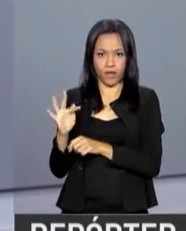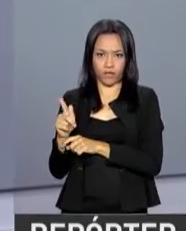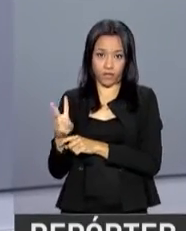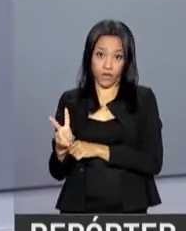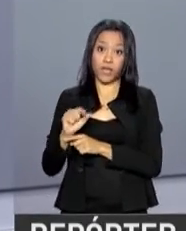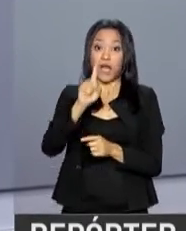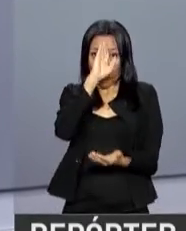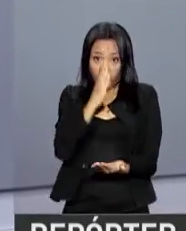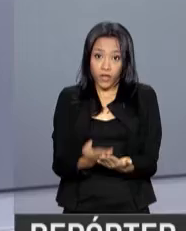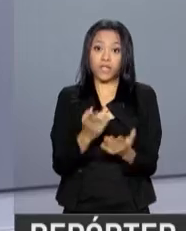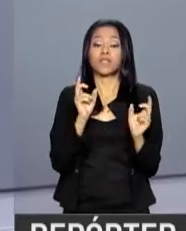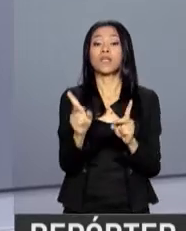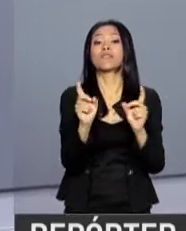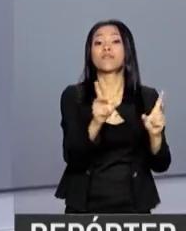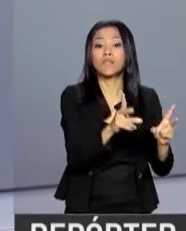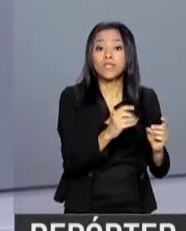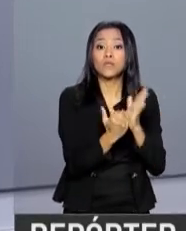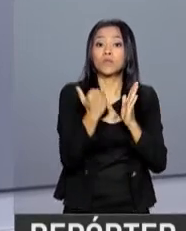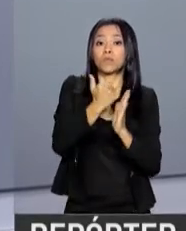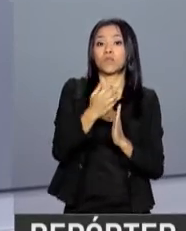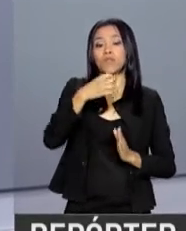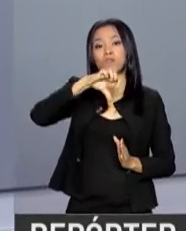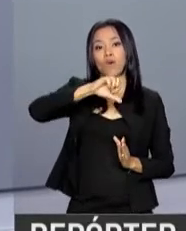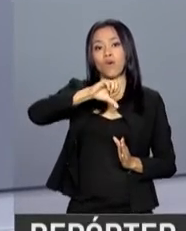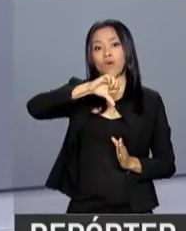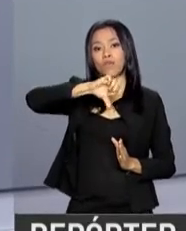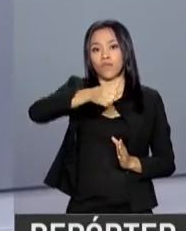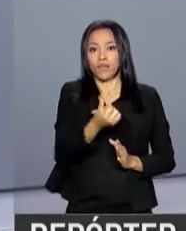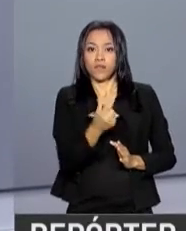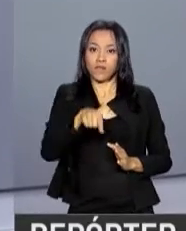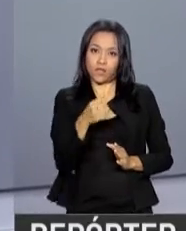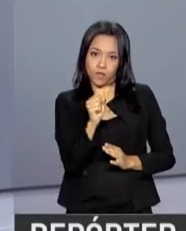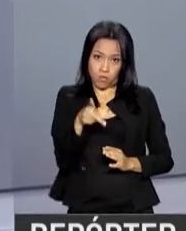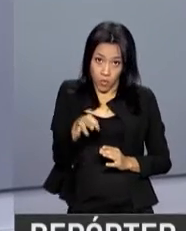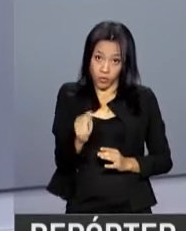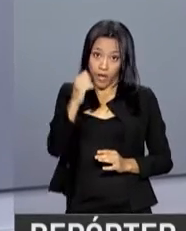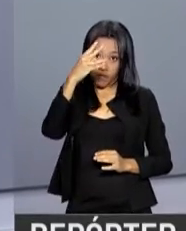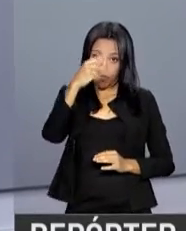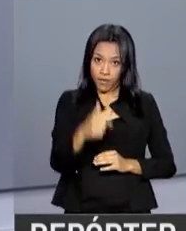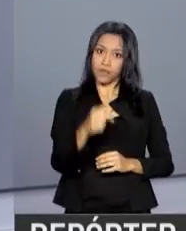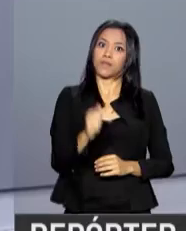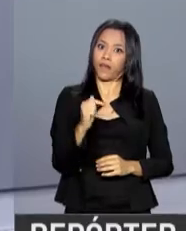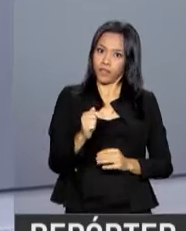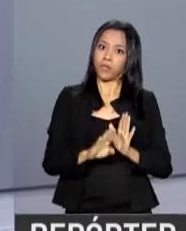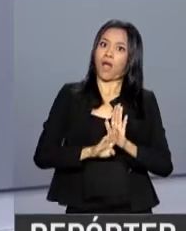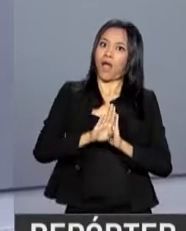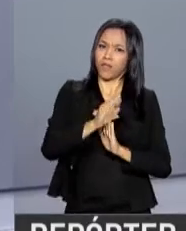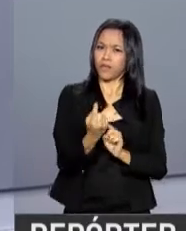subiu para 96,8 pontos é a sétima alta consecutiva eo maior nível desde abril de